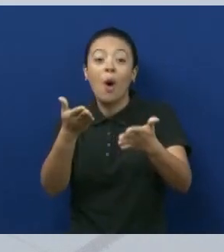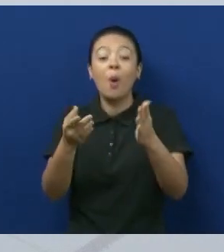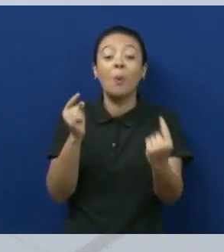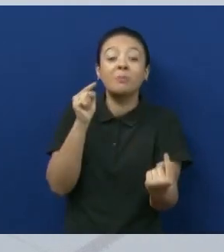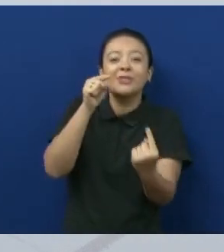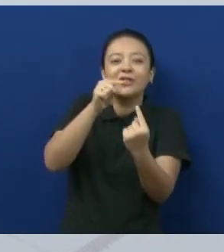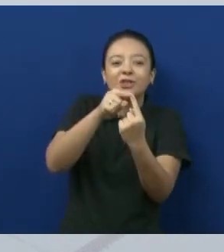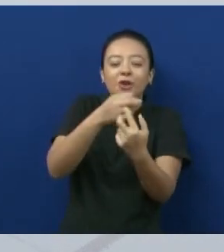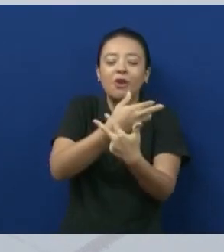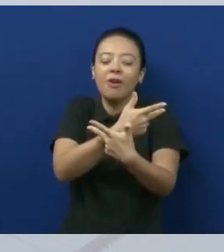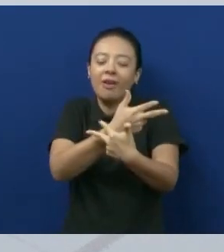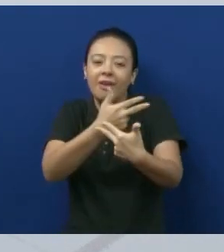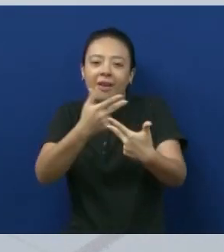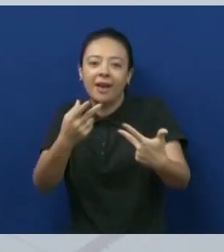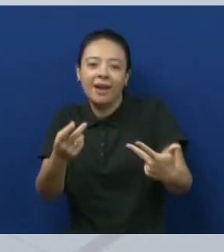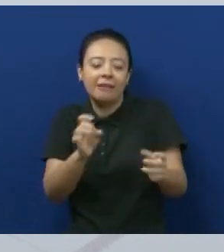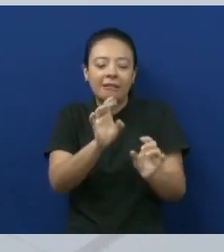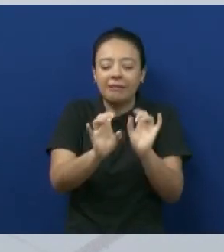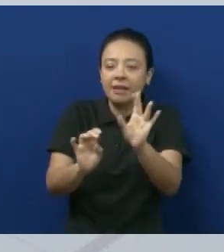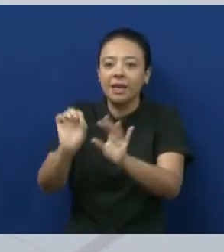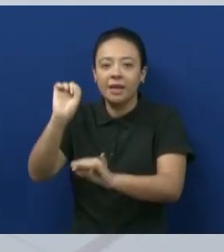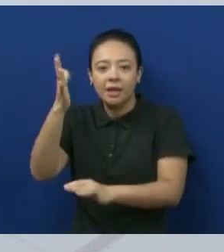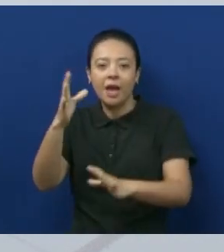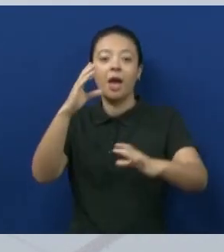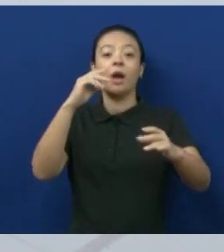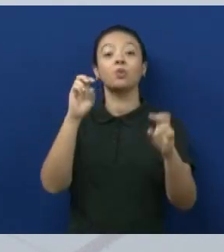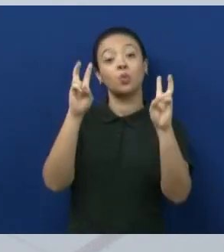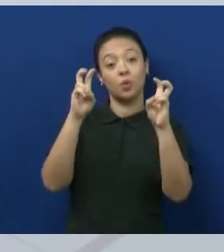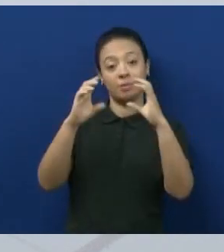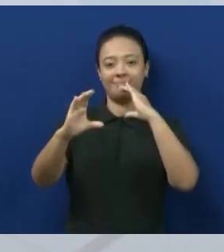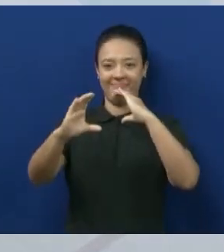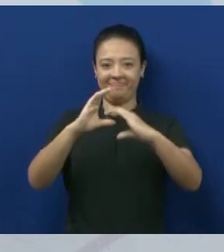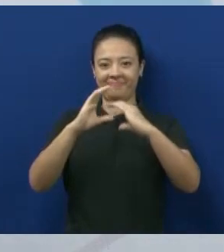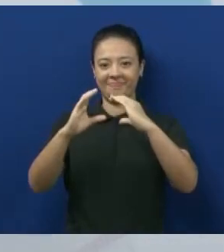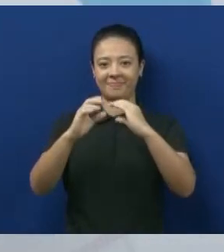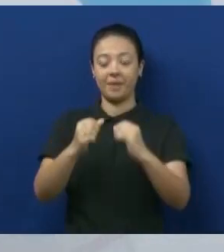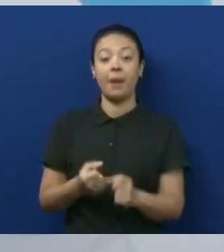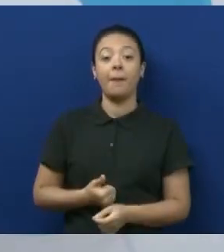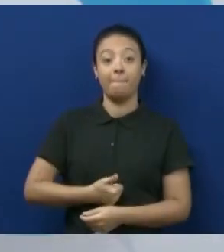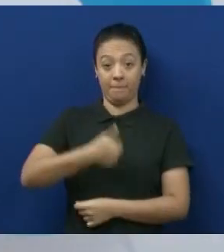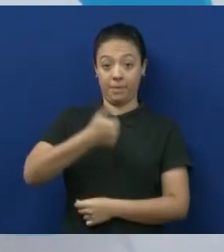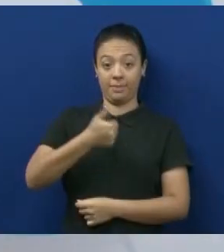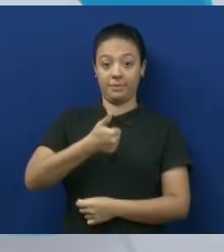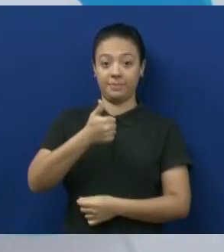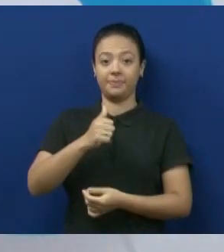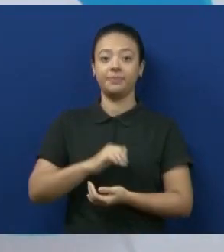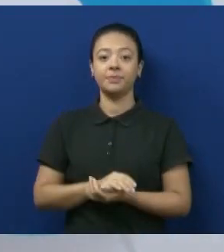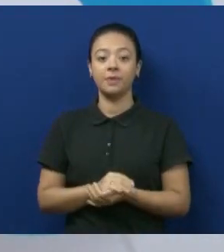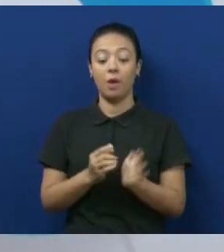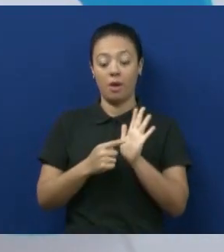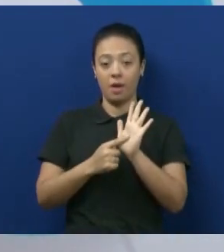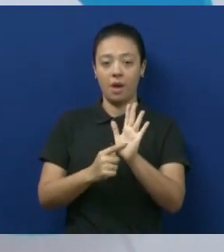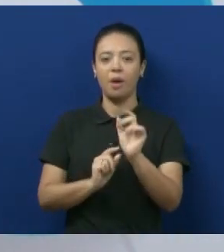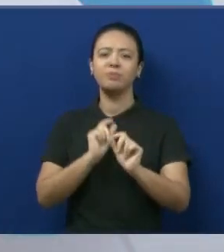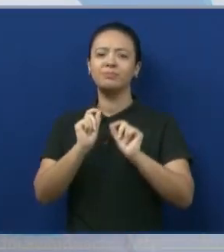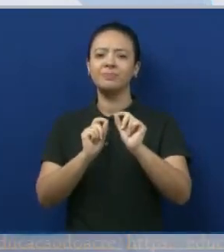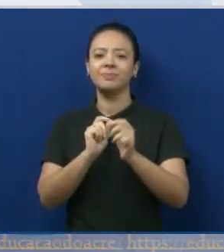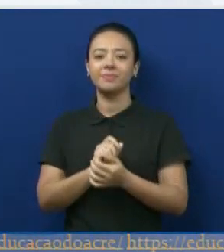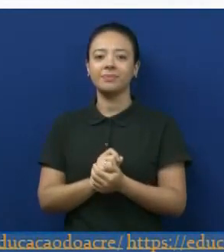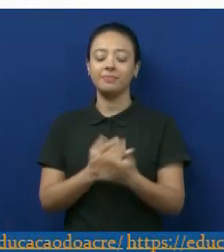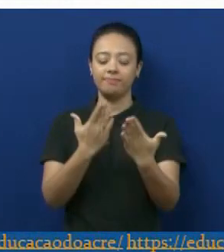que há em cada situação comunicativa. E a primeira situação comunicativa que eu quero te apresentar é